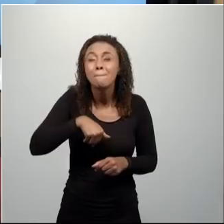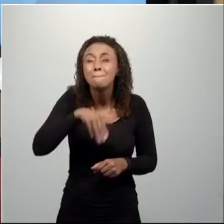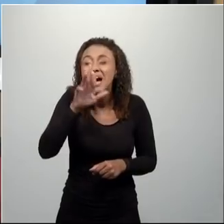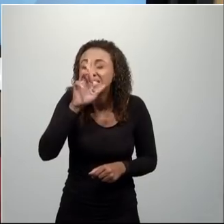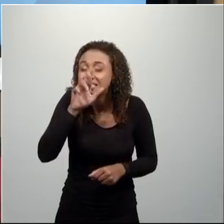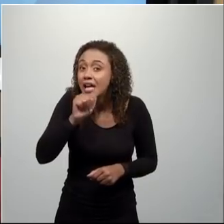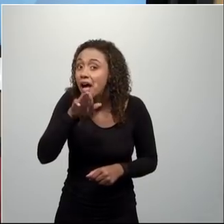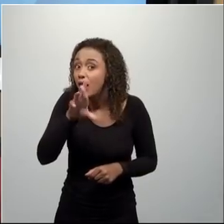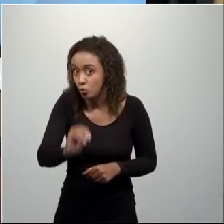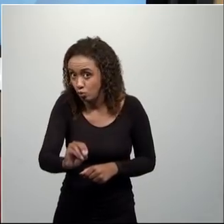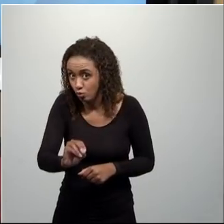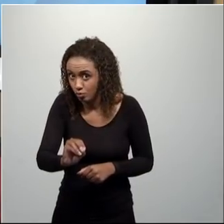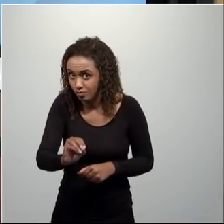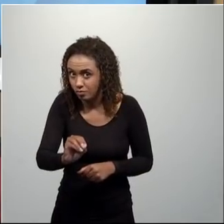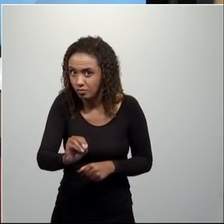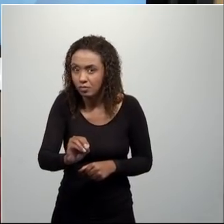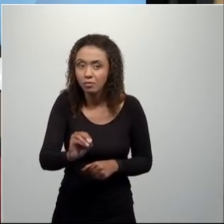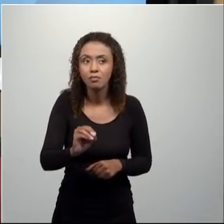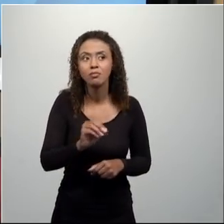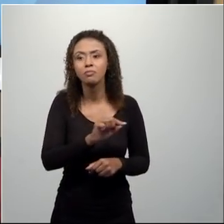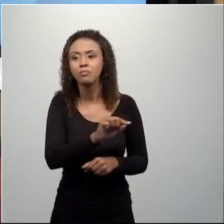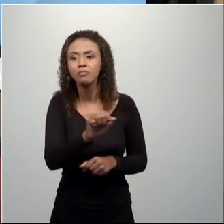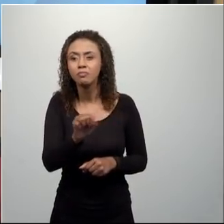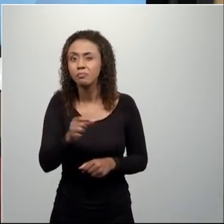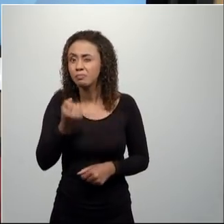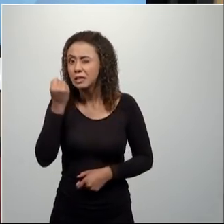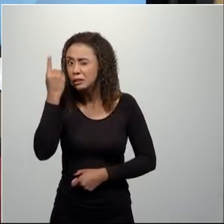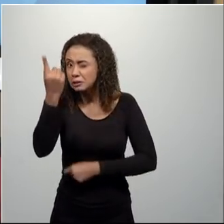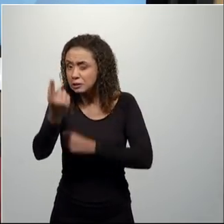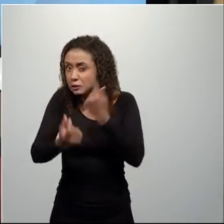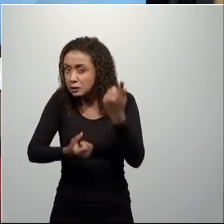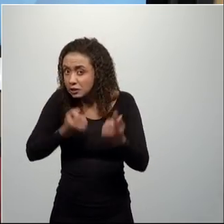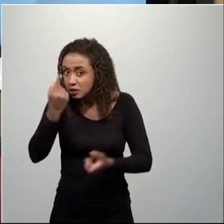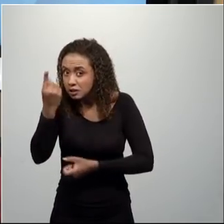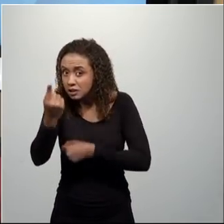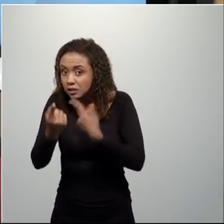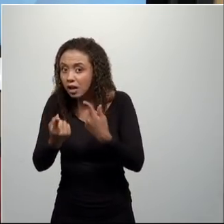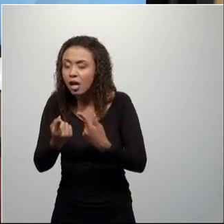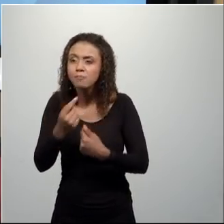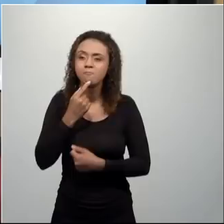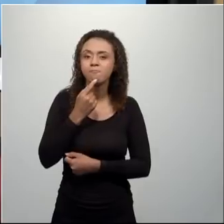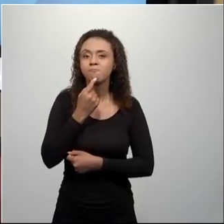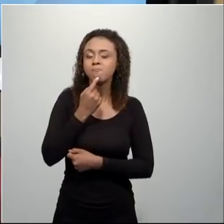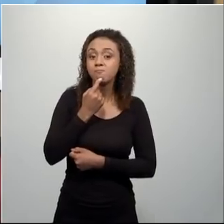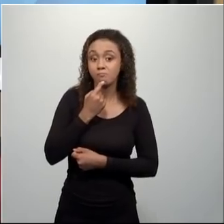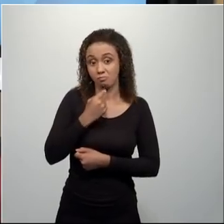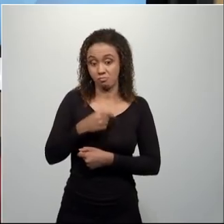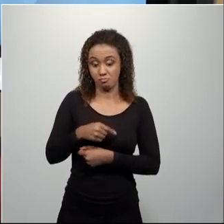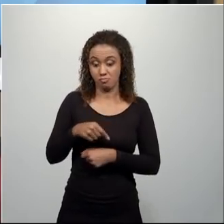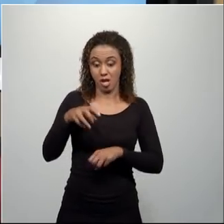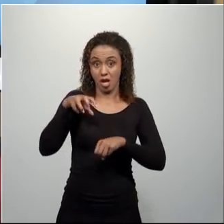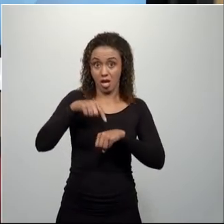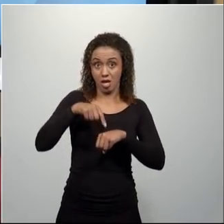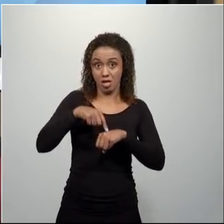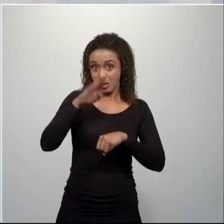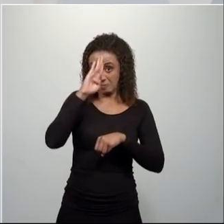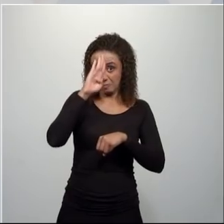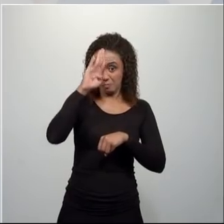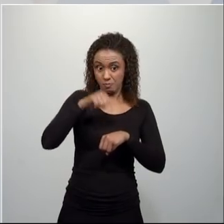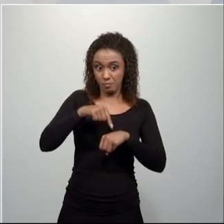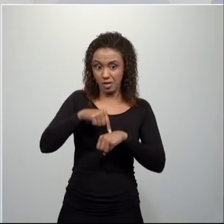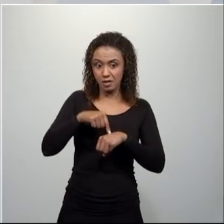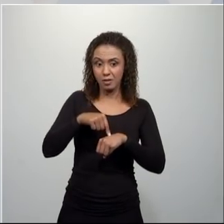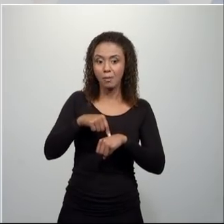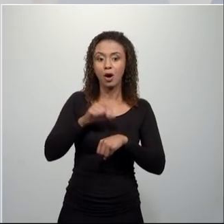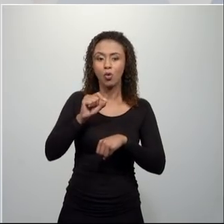de arquivos que os outros nós tem ele vai dar preferência para pedir os arquivos que são os mais raros por exemplo esses